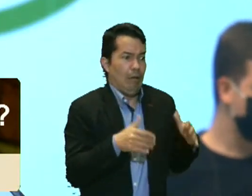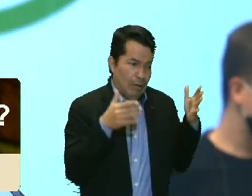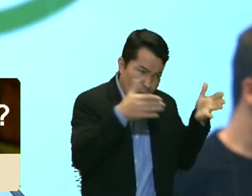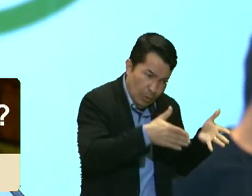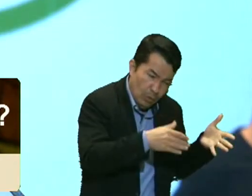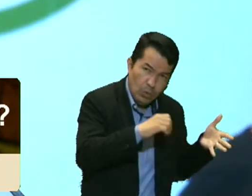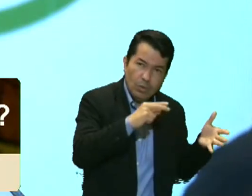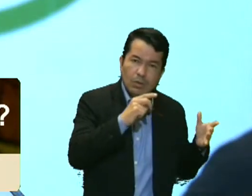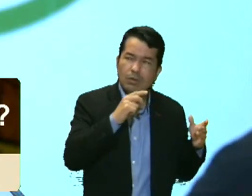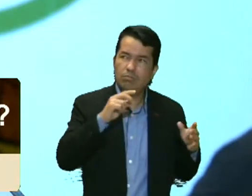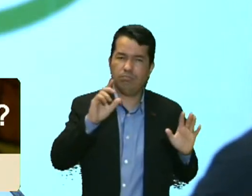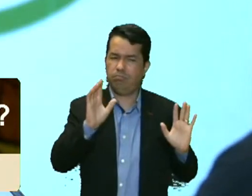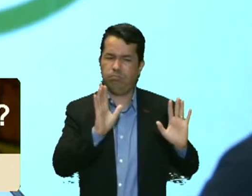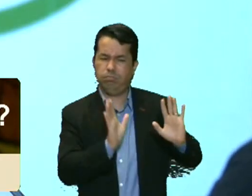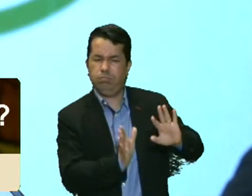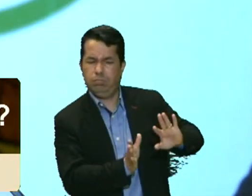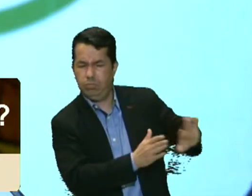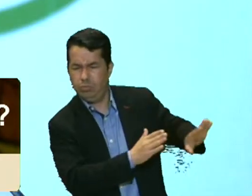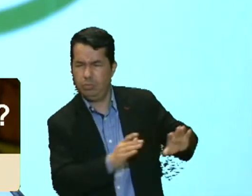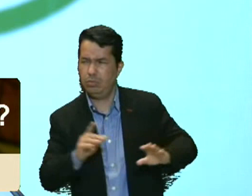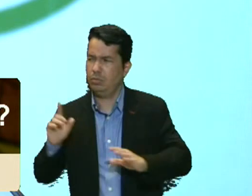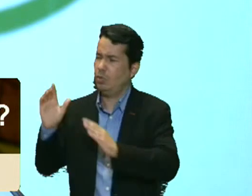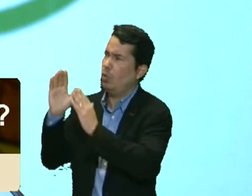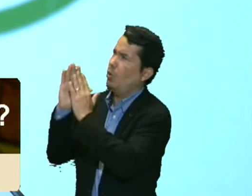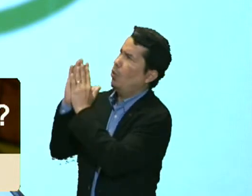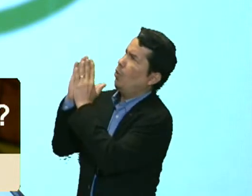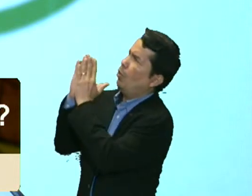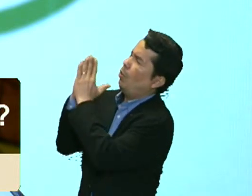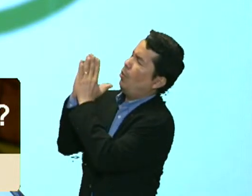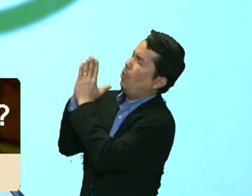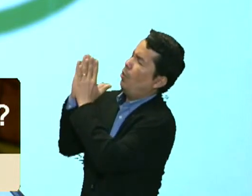a presença de Deus?